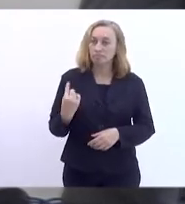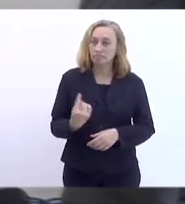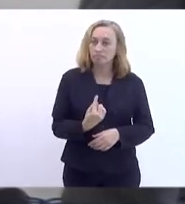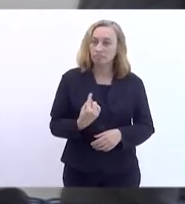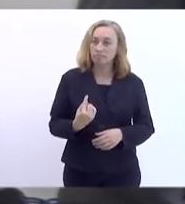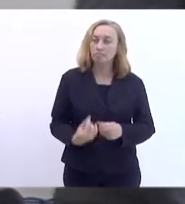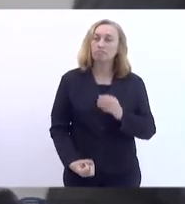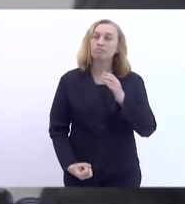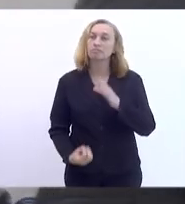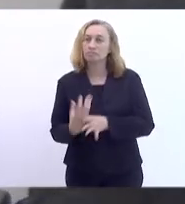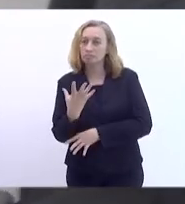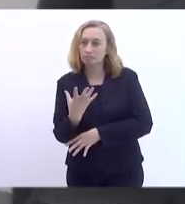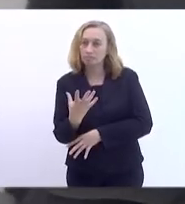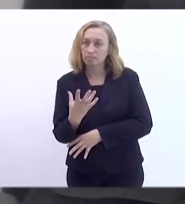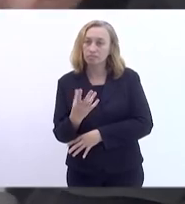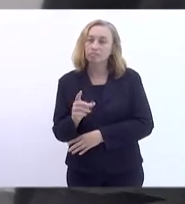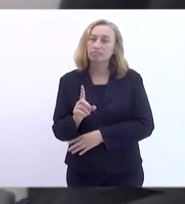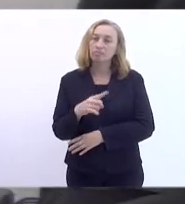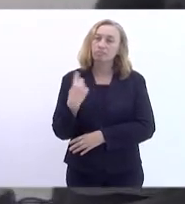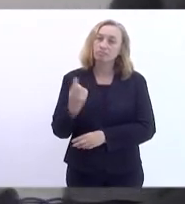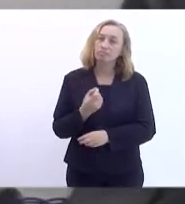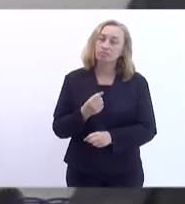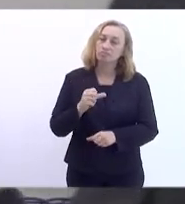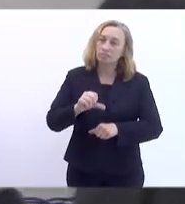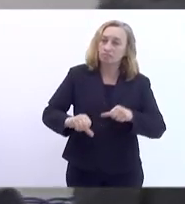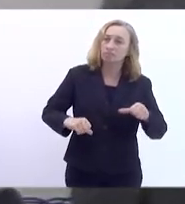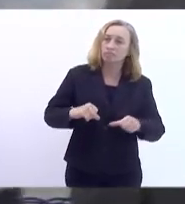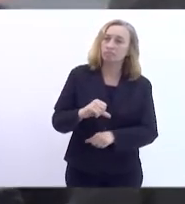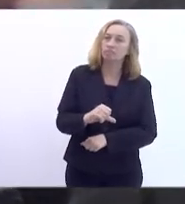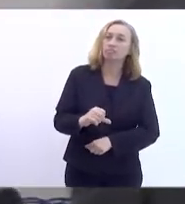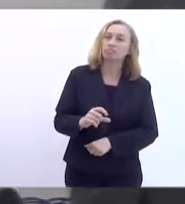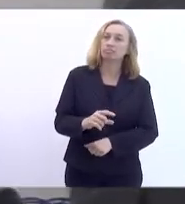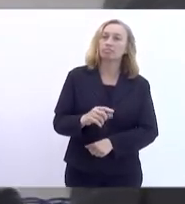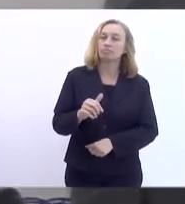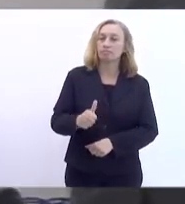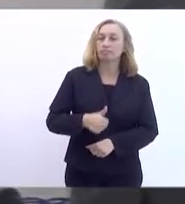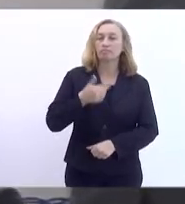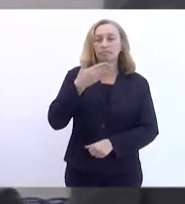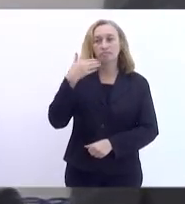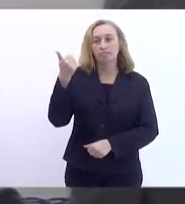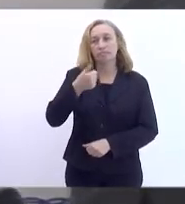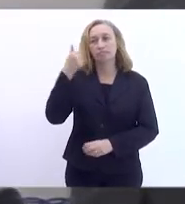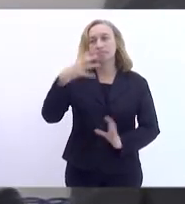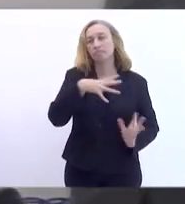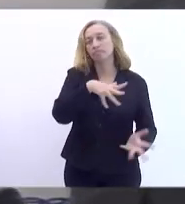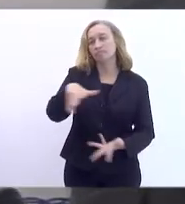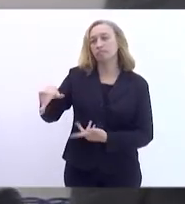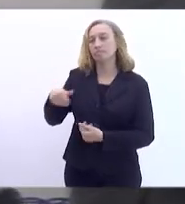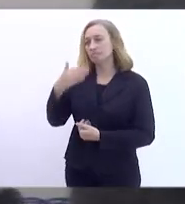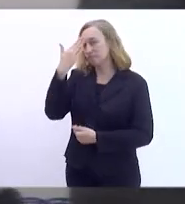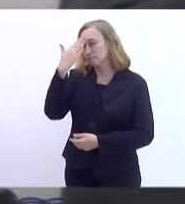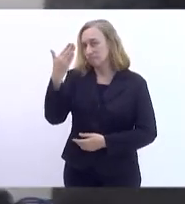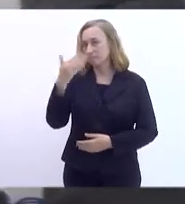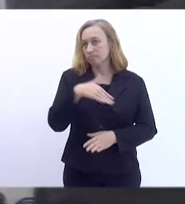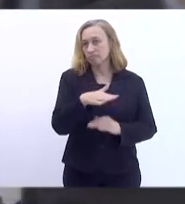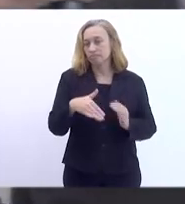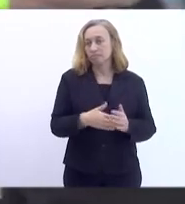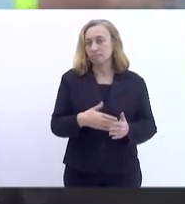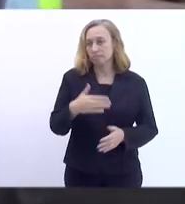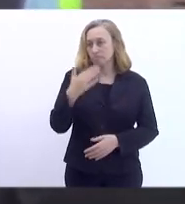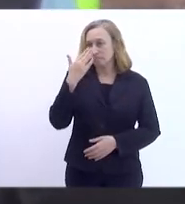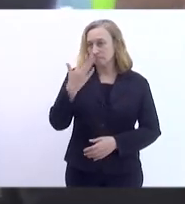criativos E possamos nos transformar e melhorar o mundo que nos certo eu queria agradecer a todos muito